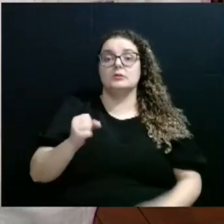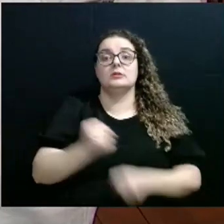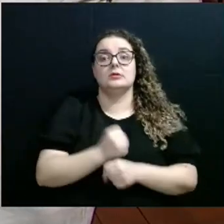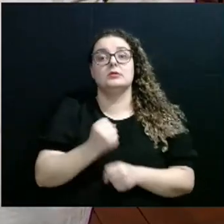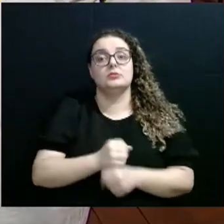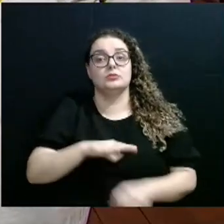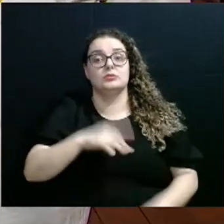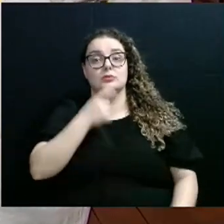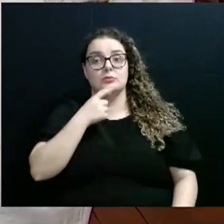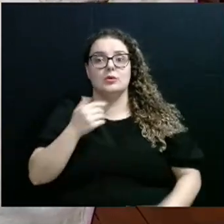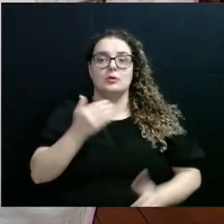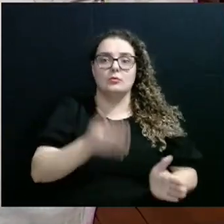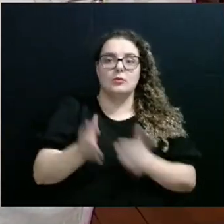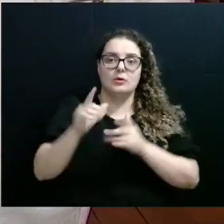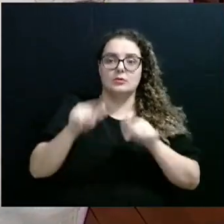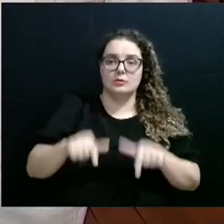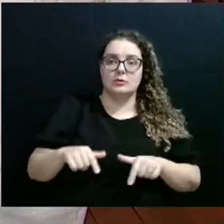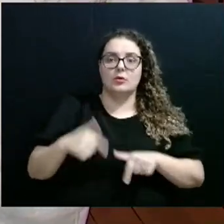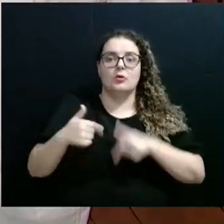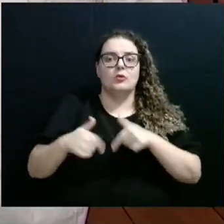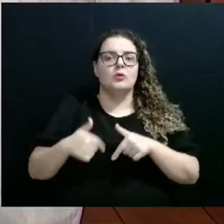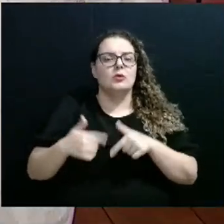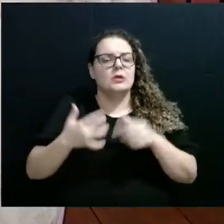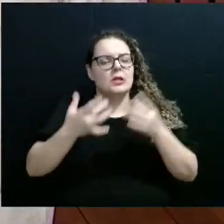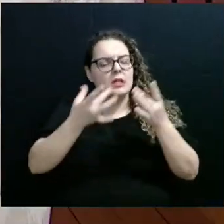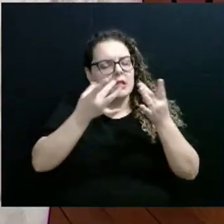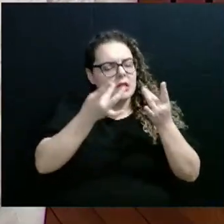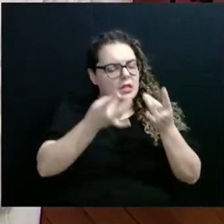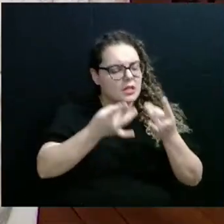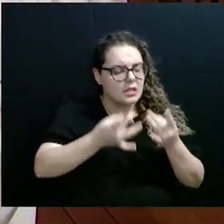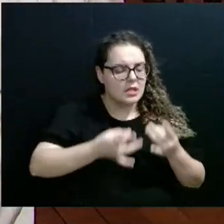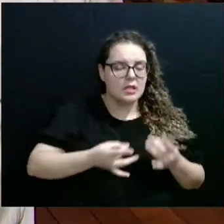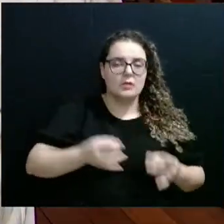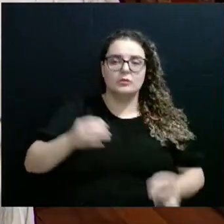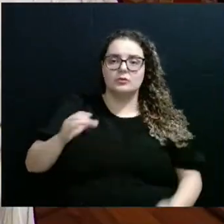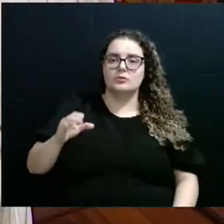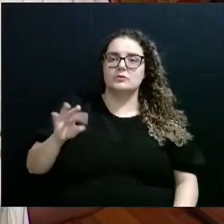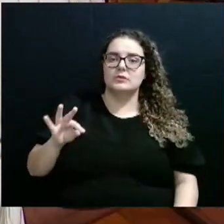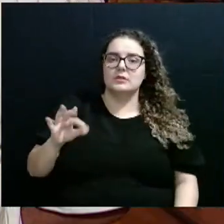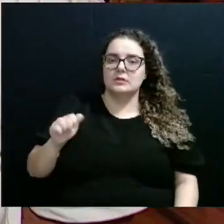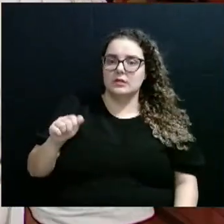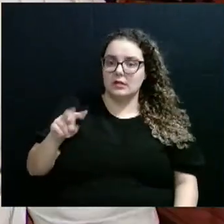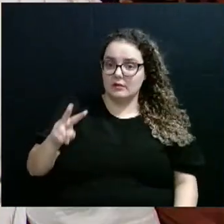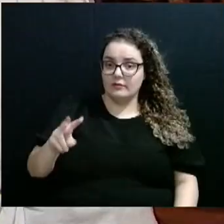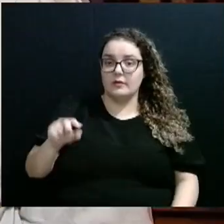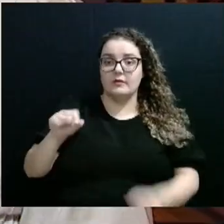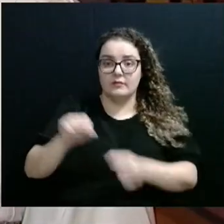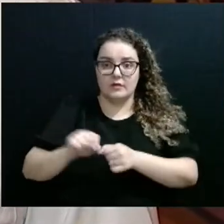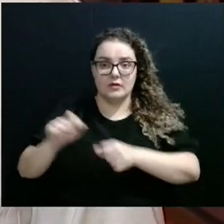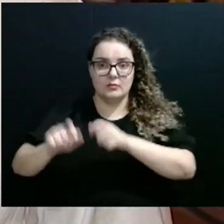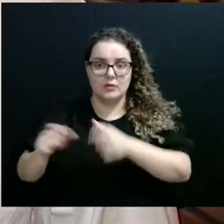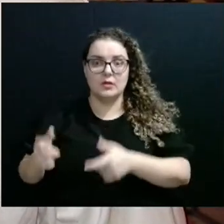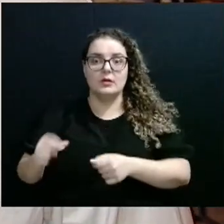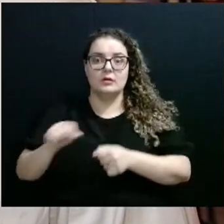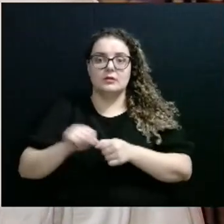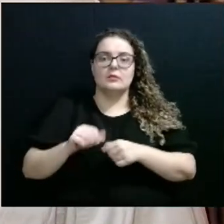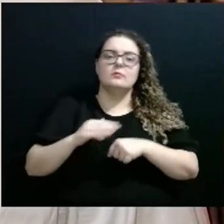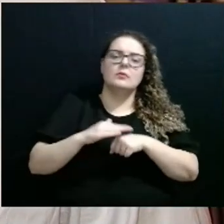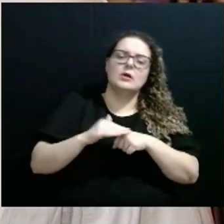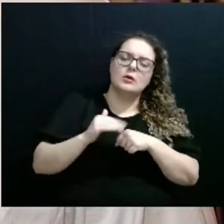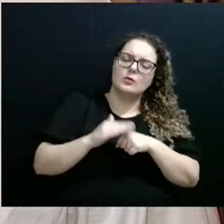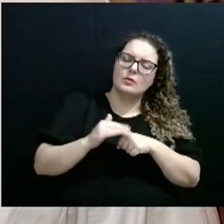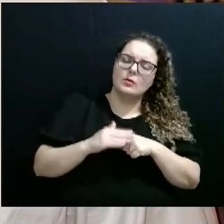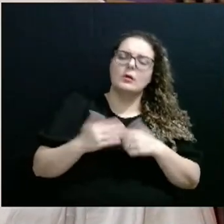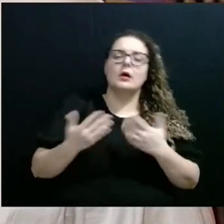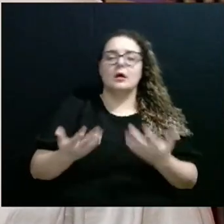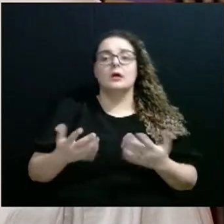Foi um trabalho minucioso que o pessoal do CTAV fez, minucioso e com muito carinho. Aqui a gente